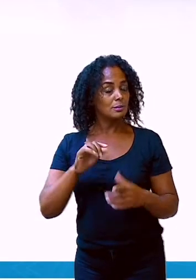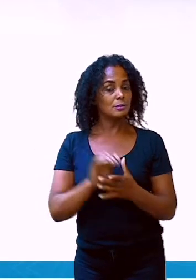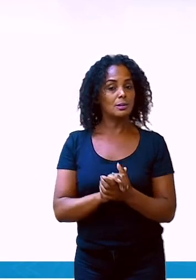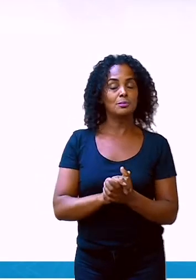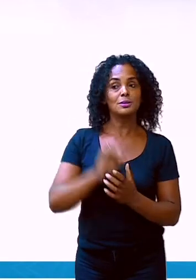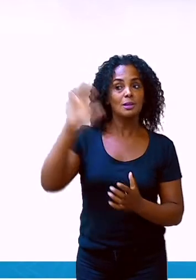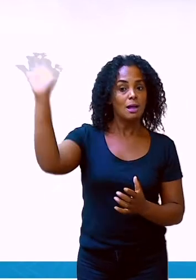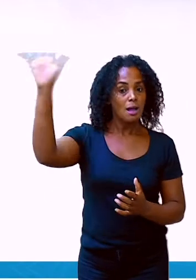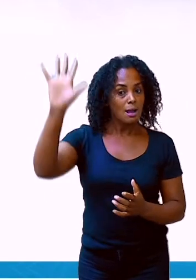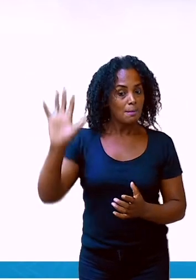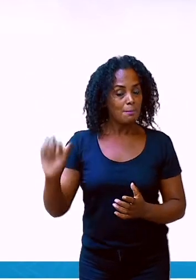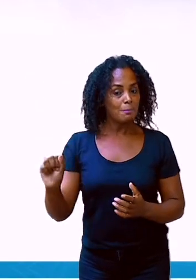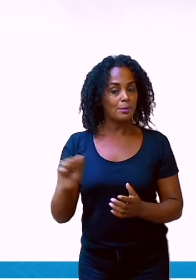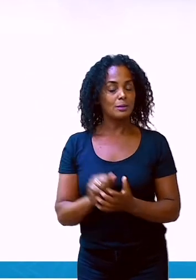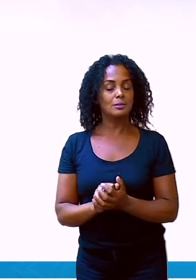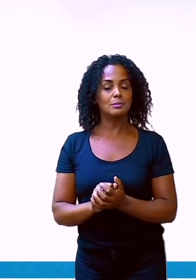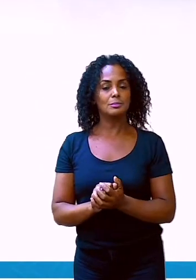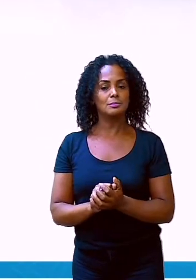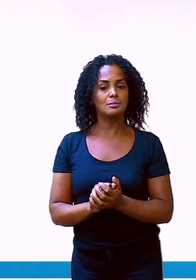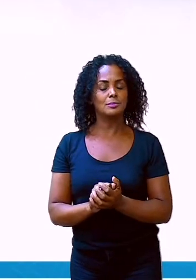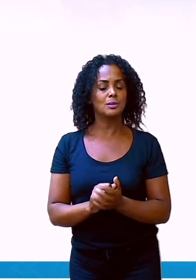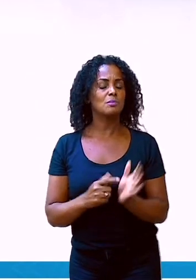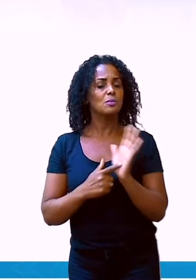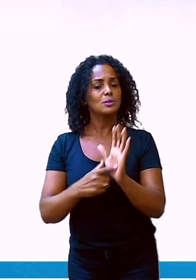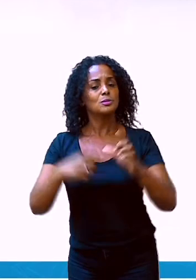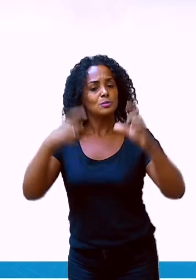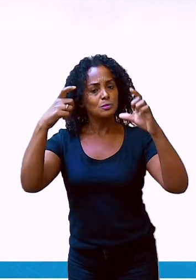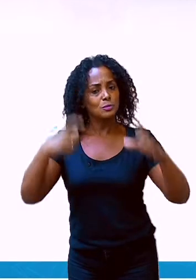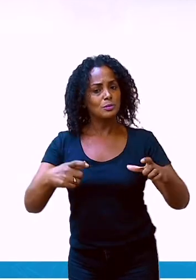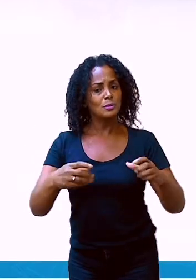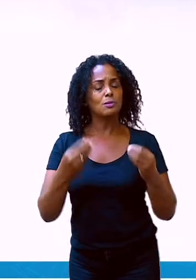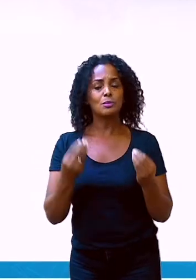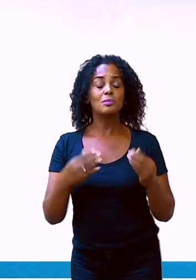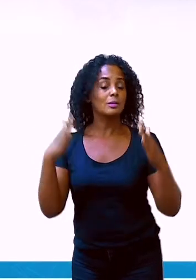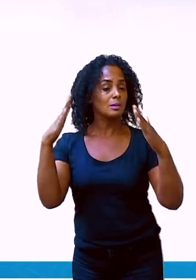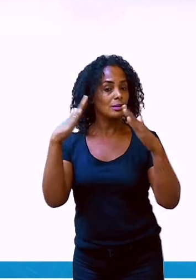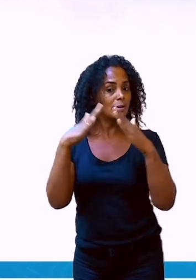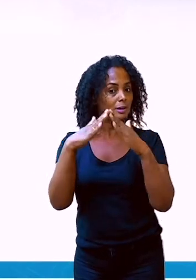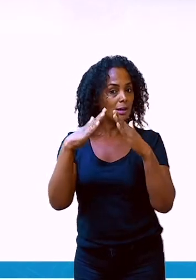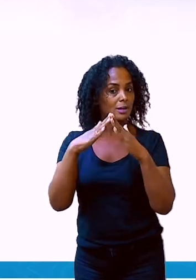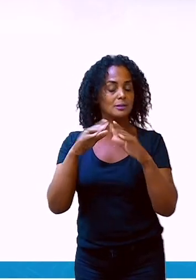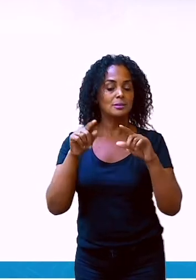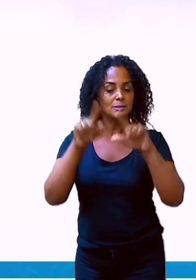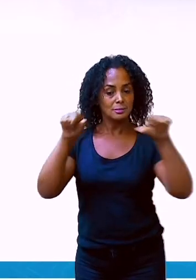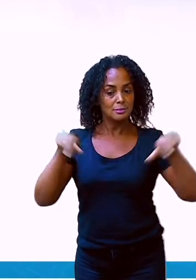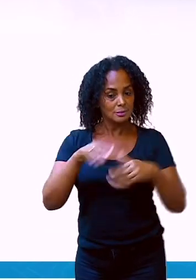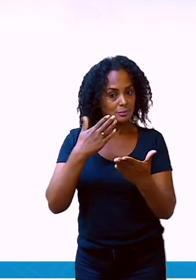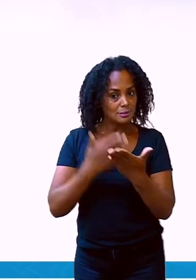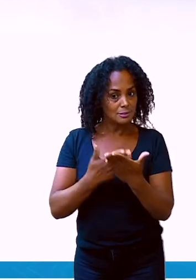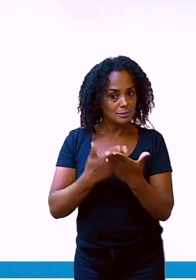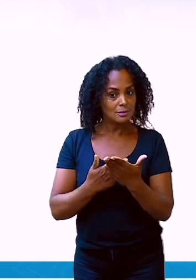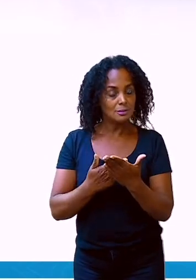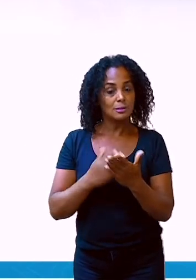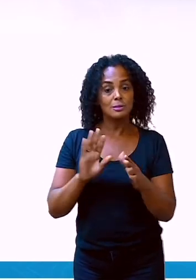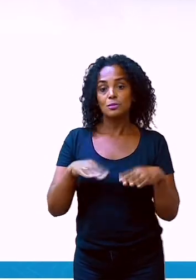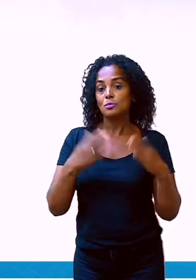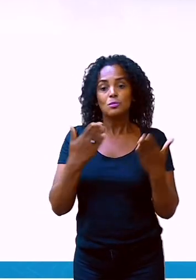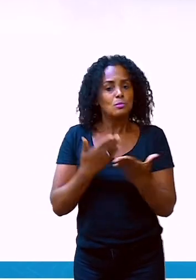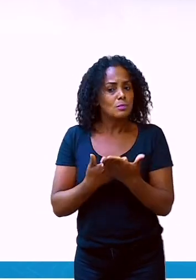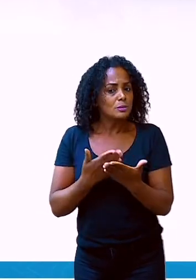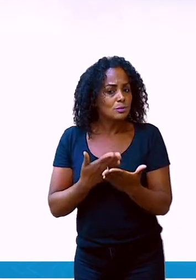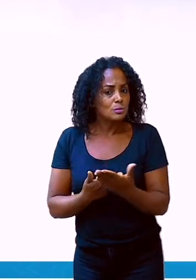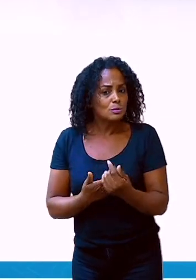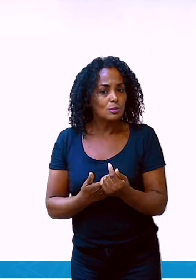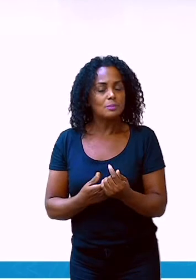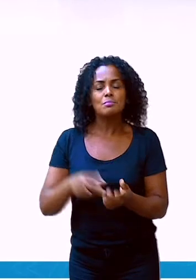que é a representação de um lugar como casas, apartamentos, sala de aula ou uma escola.